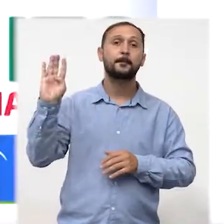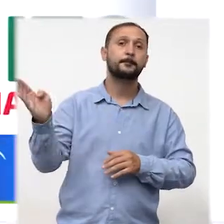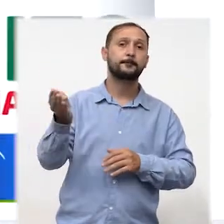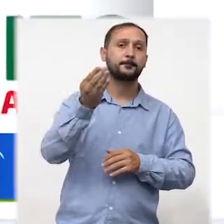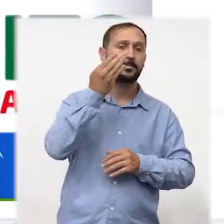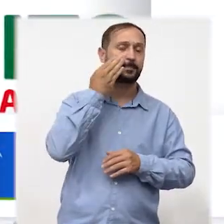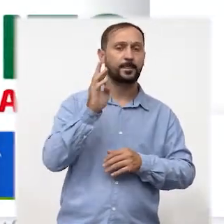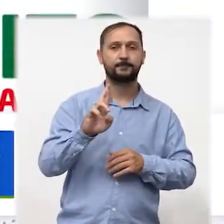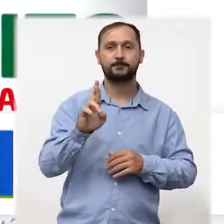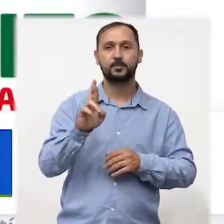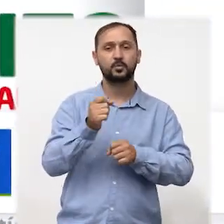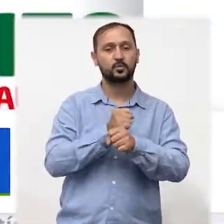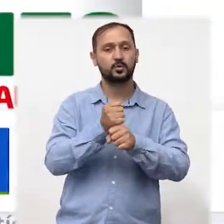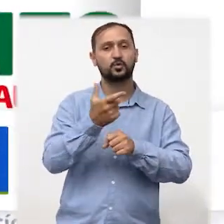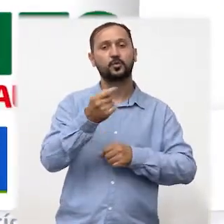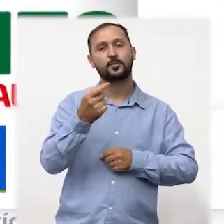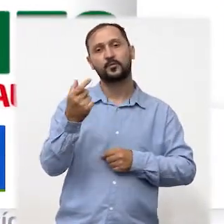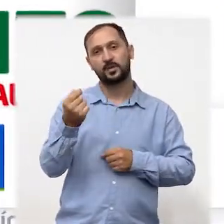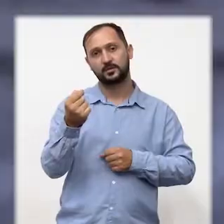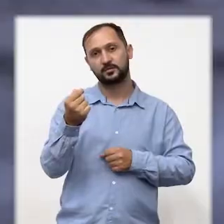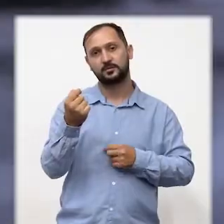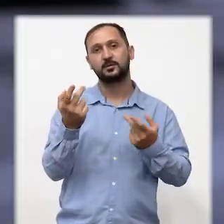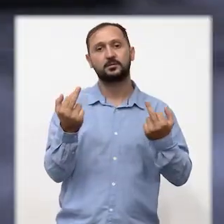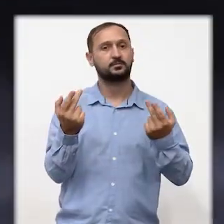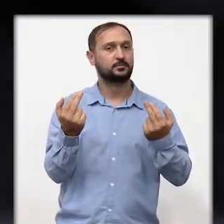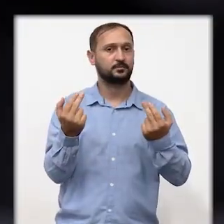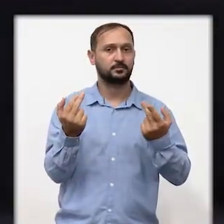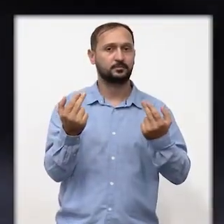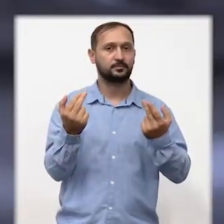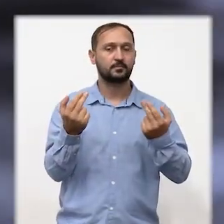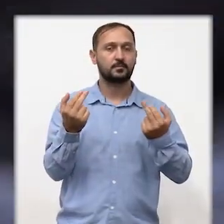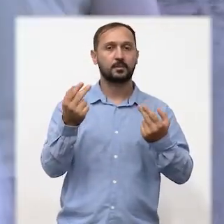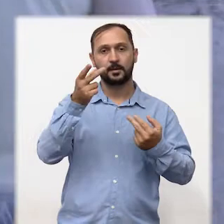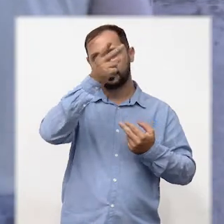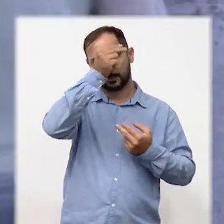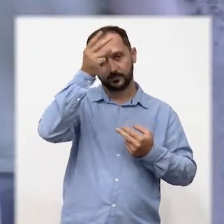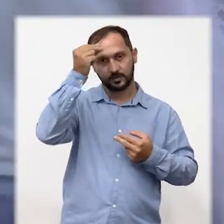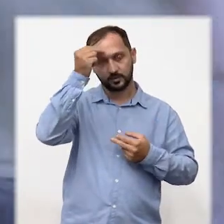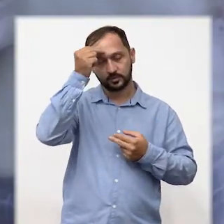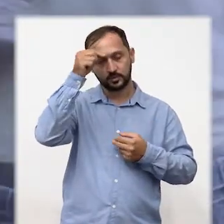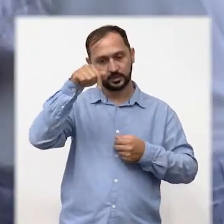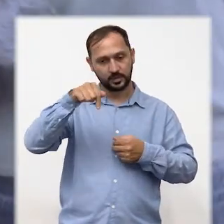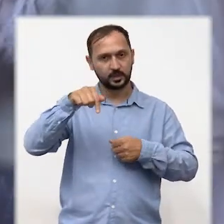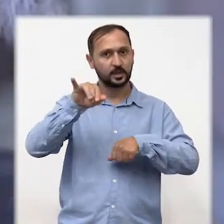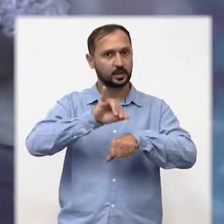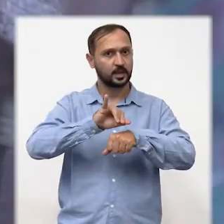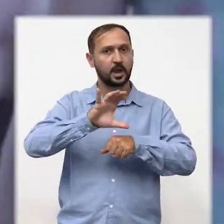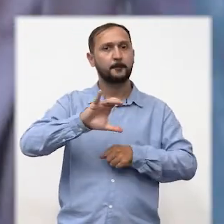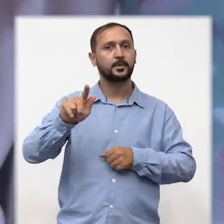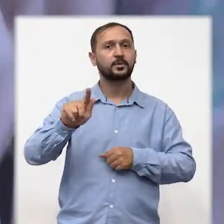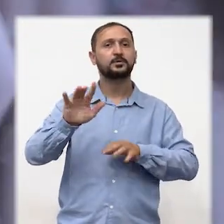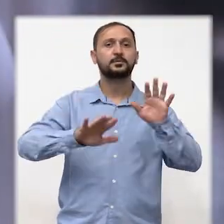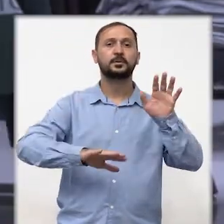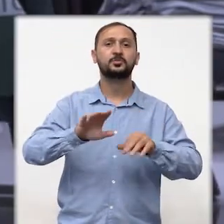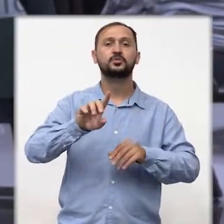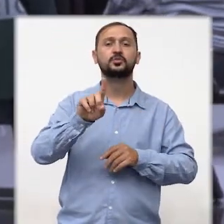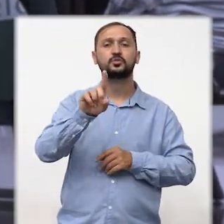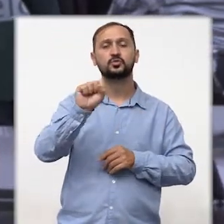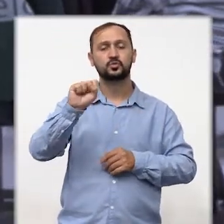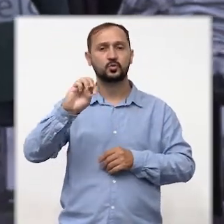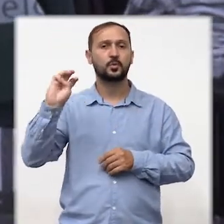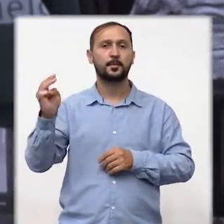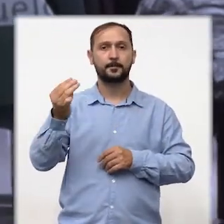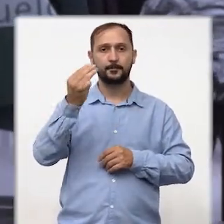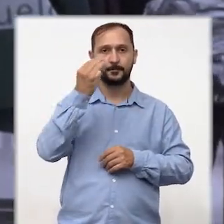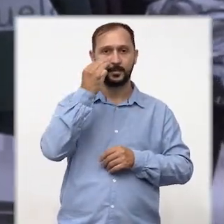R$1 bilhão para 2020. E na mesma proporção, a Prefeitura de Campo Grande calcula uma redução mensal de